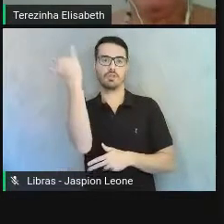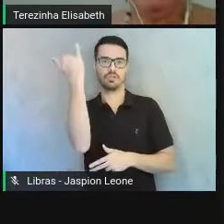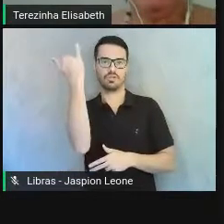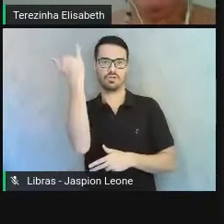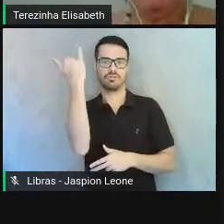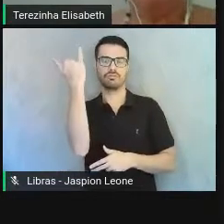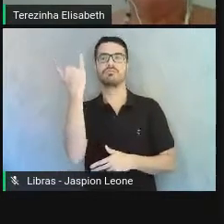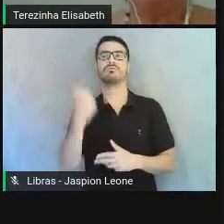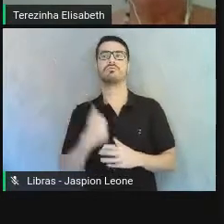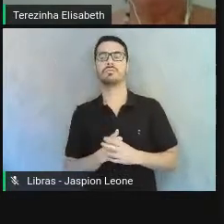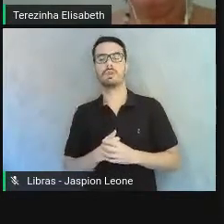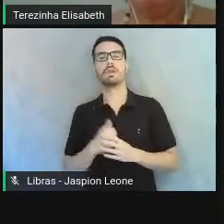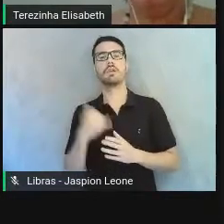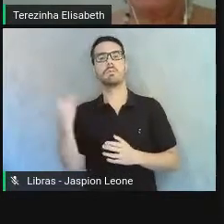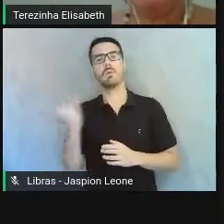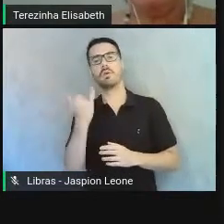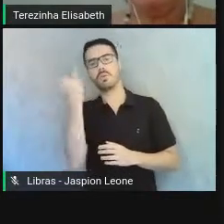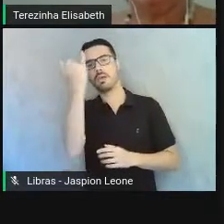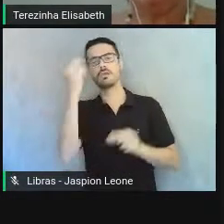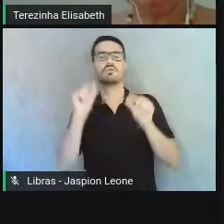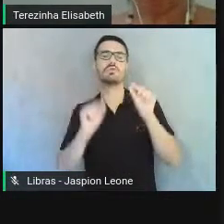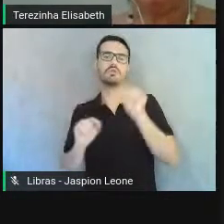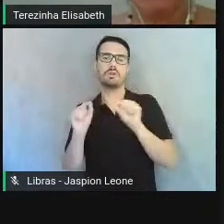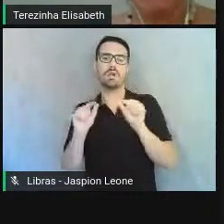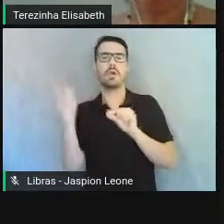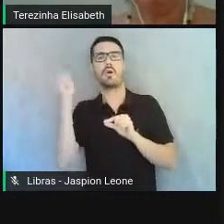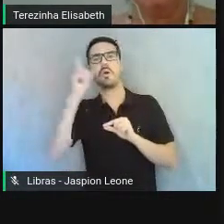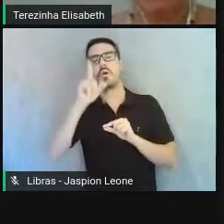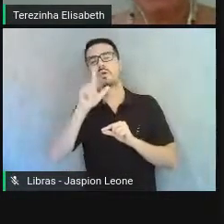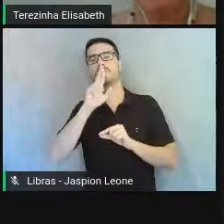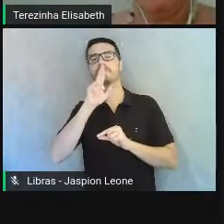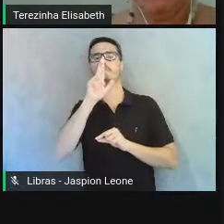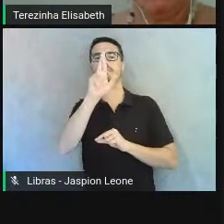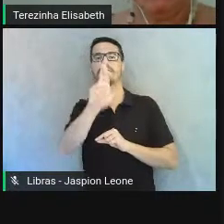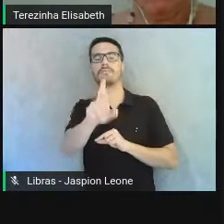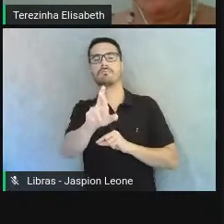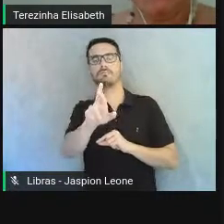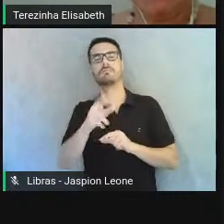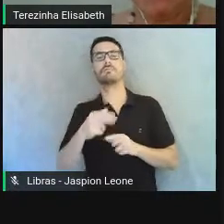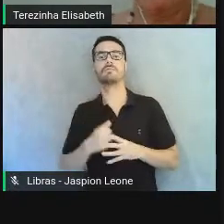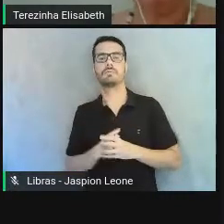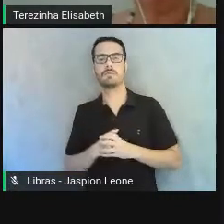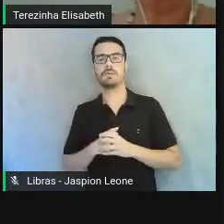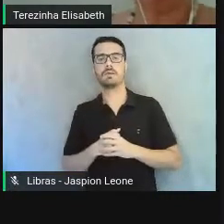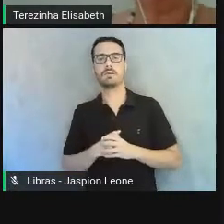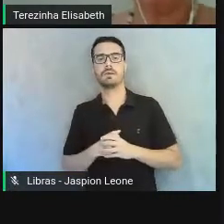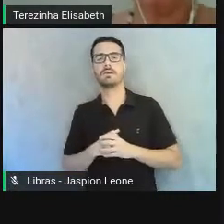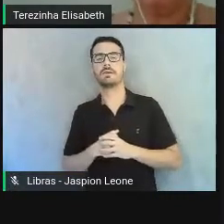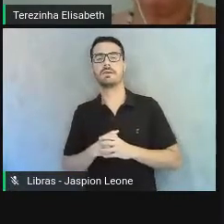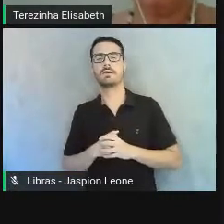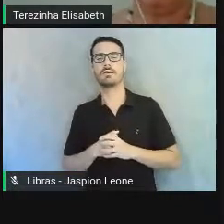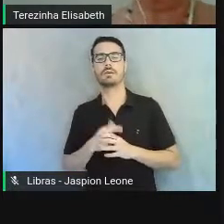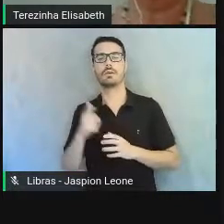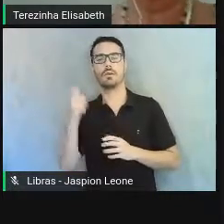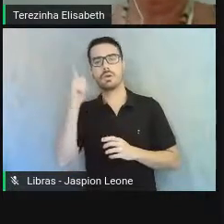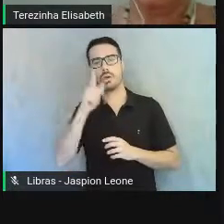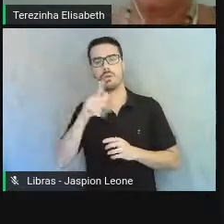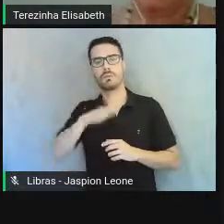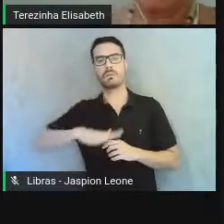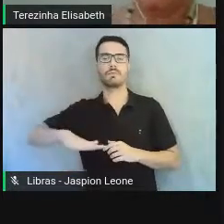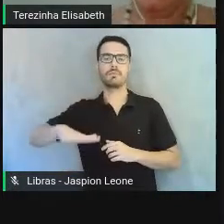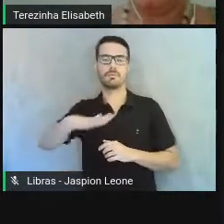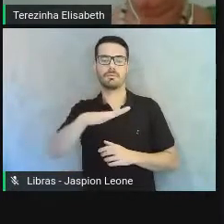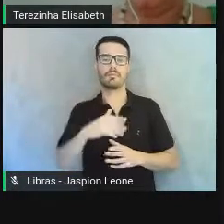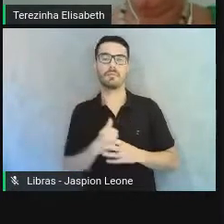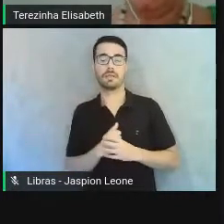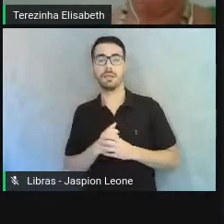para relevância e para os resultados dos TCCs, dos mestrados profissionais. Quer